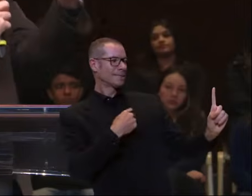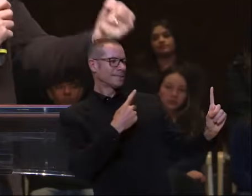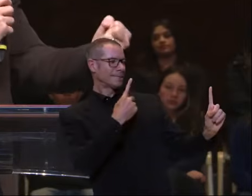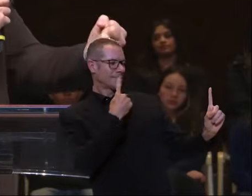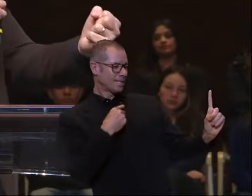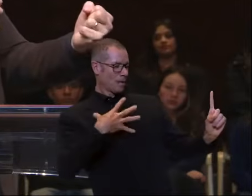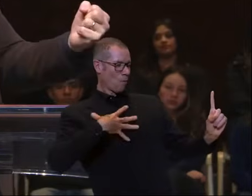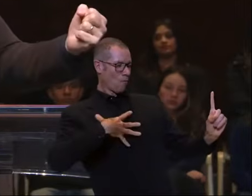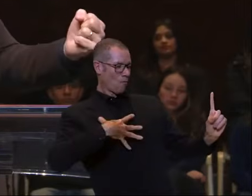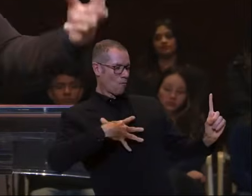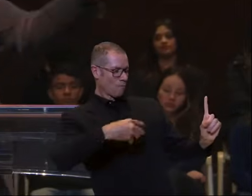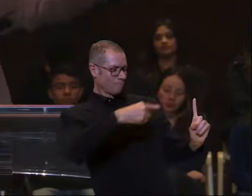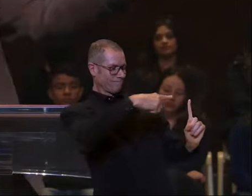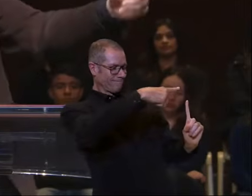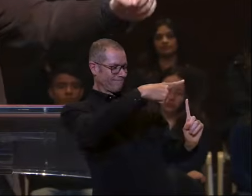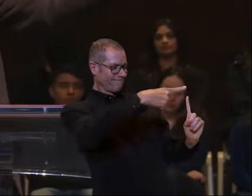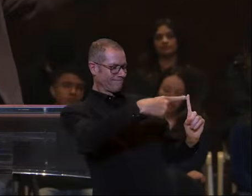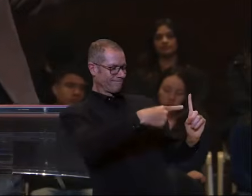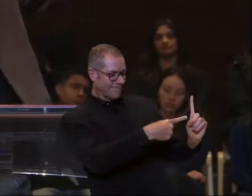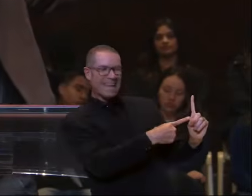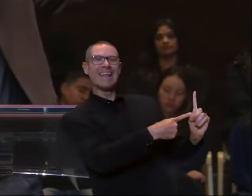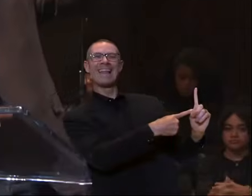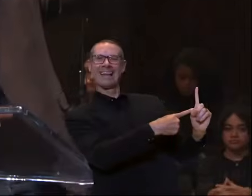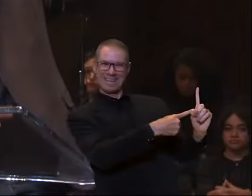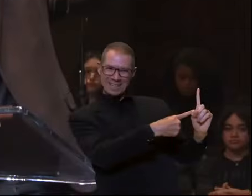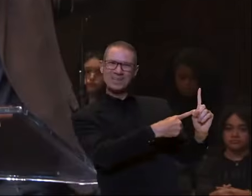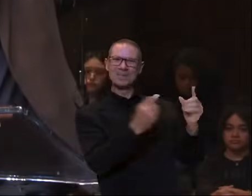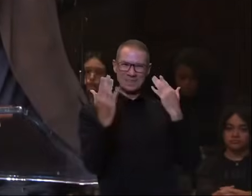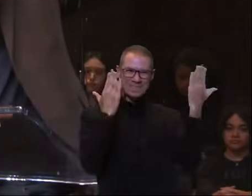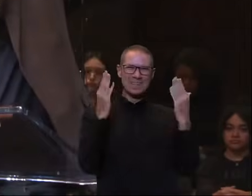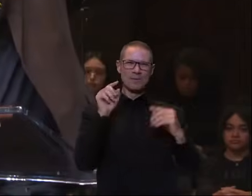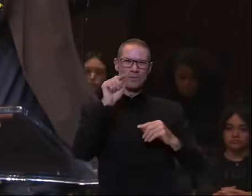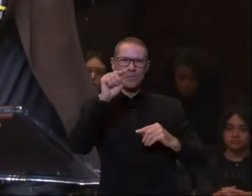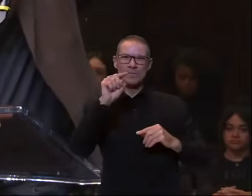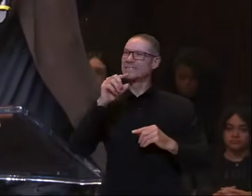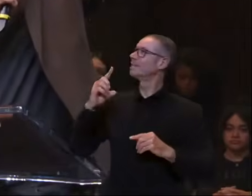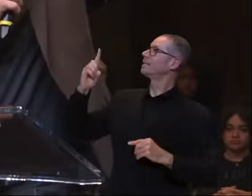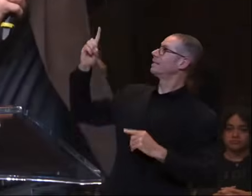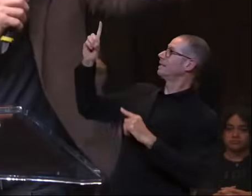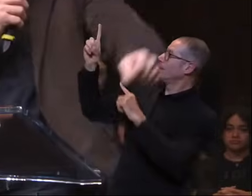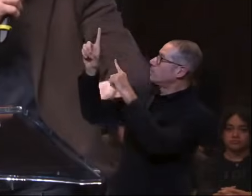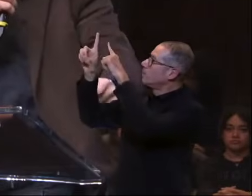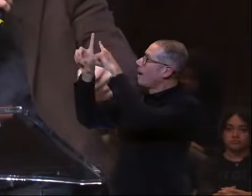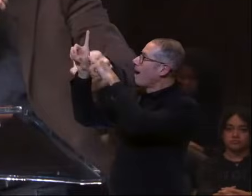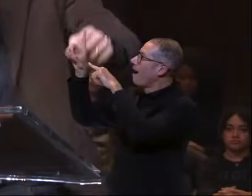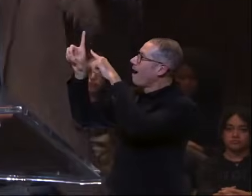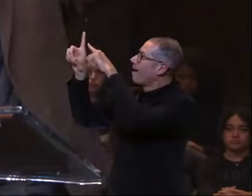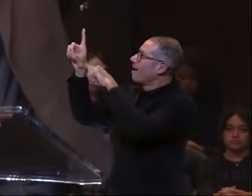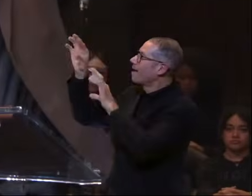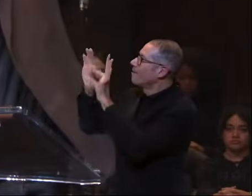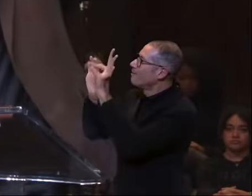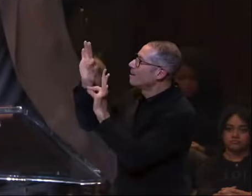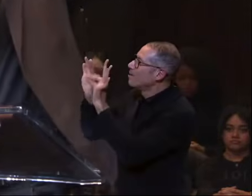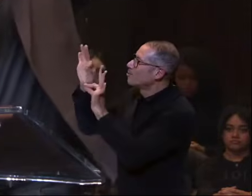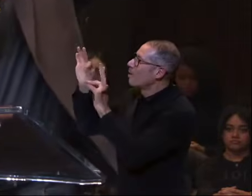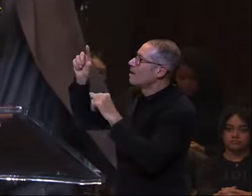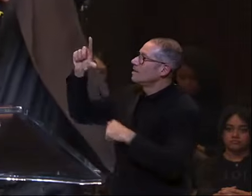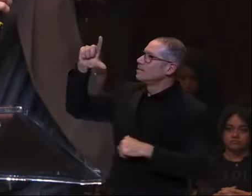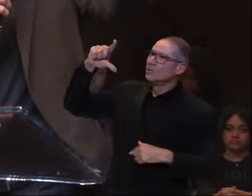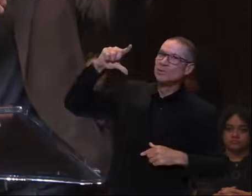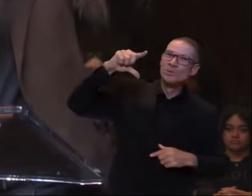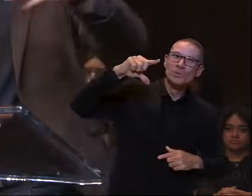o filho. Ele é desejado. Você foi desejado por Deus, escolhido